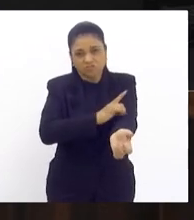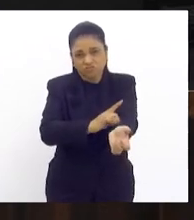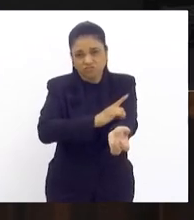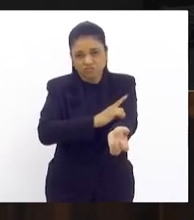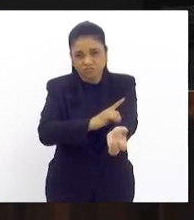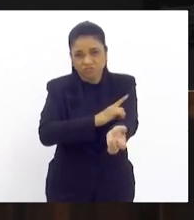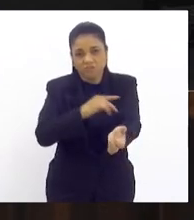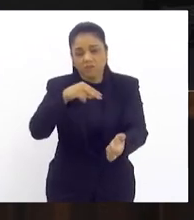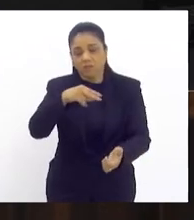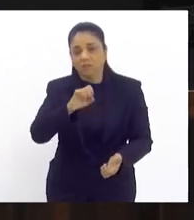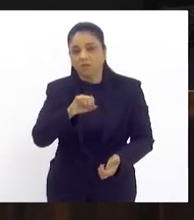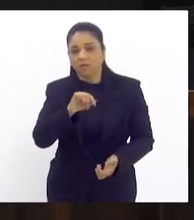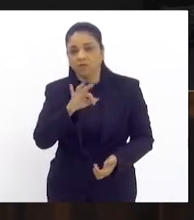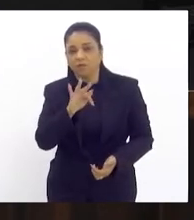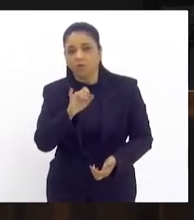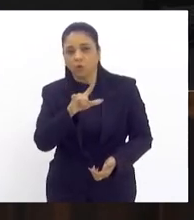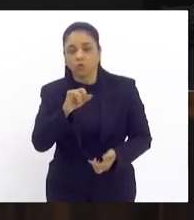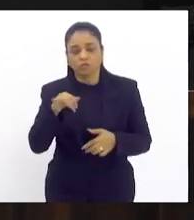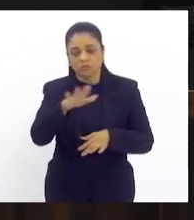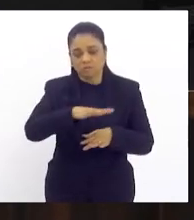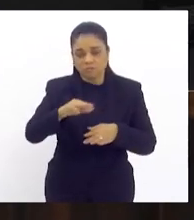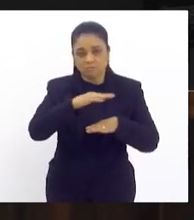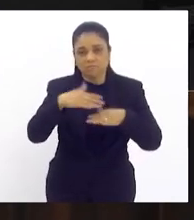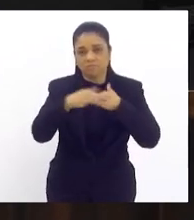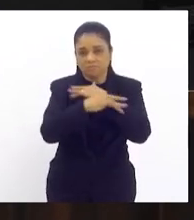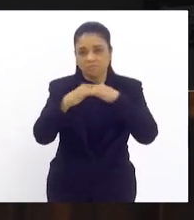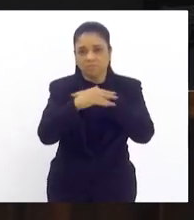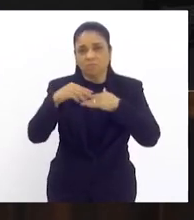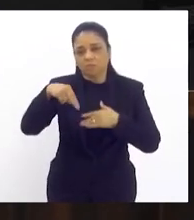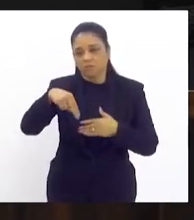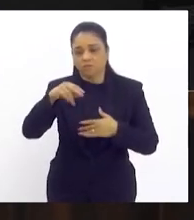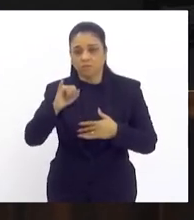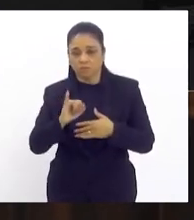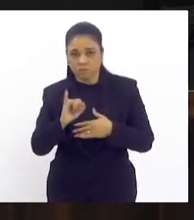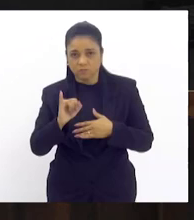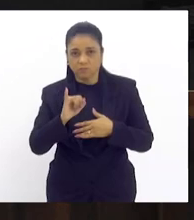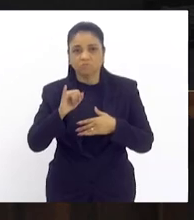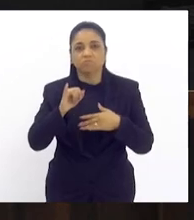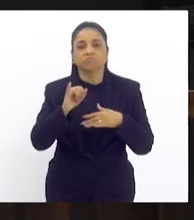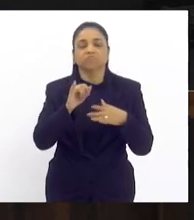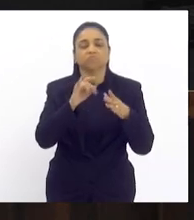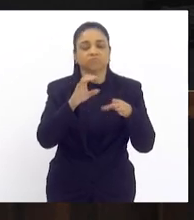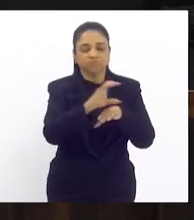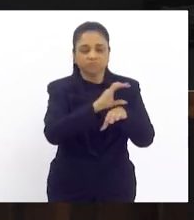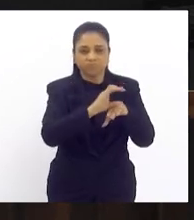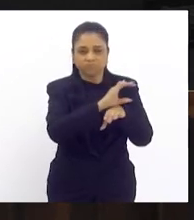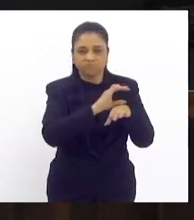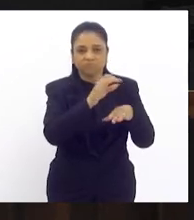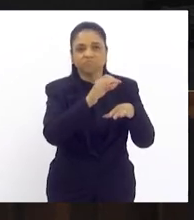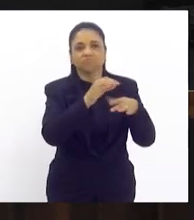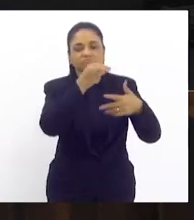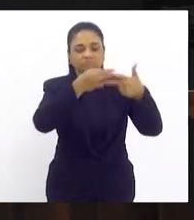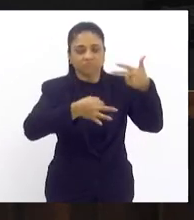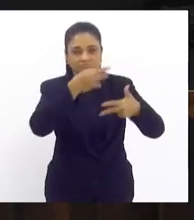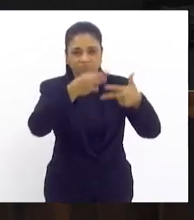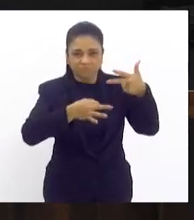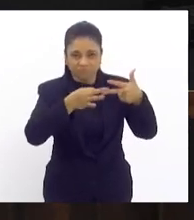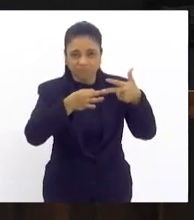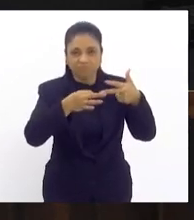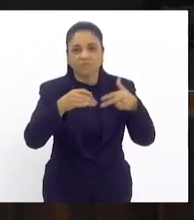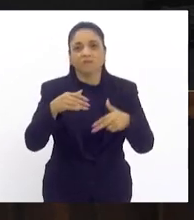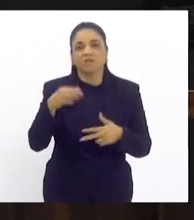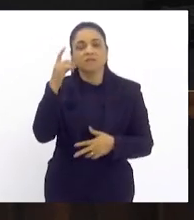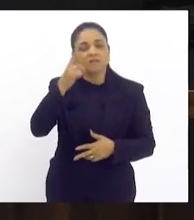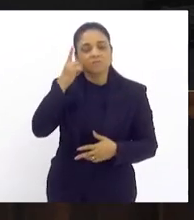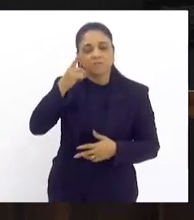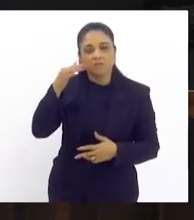nefrologia, na cidade de Nova Iguaçu. Aparecer da Comissão de Indicações Legislativas, favorável, relator, deputado Felipe